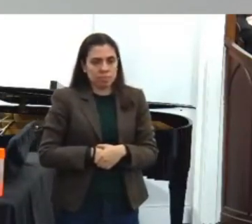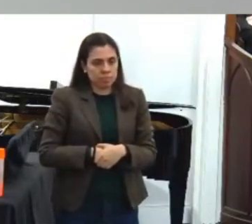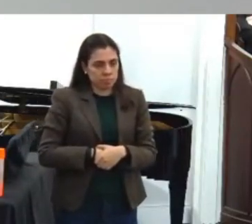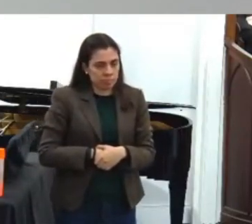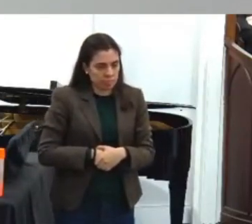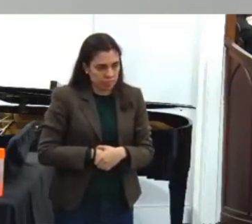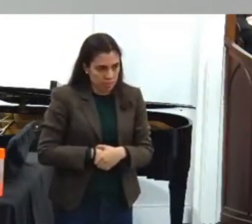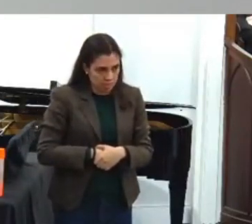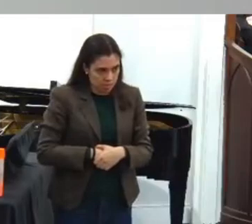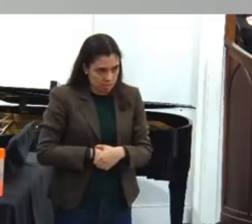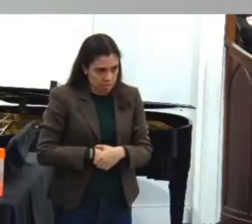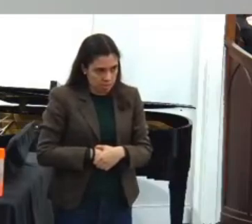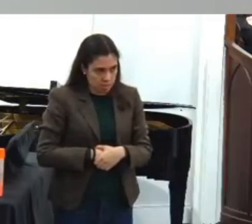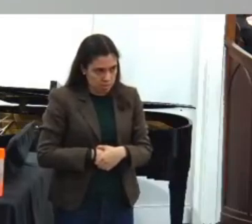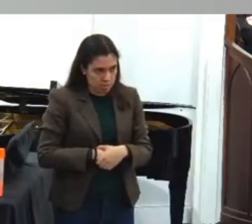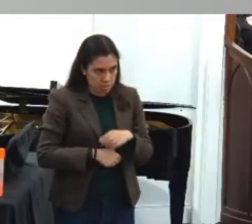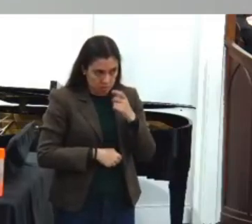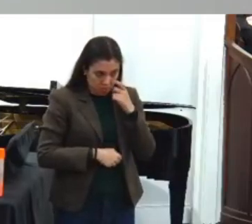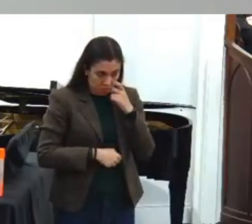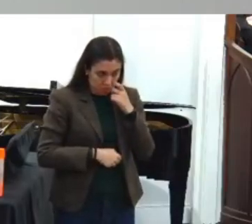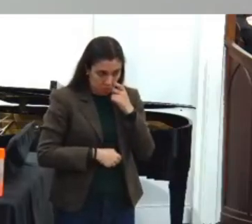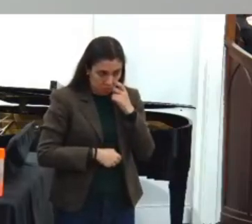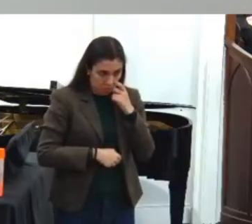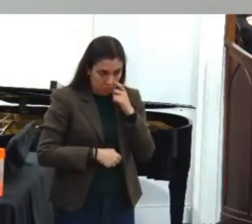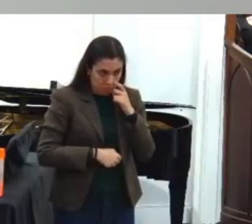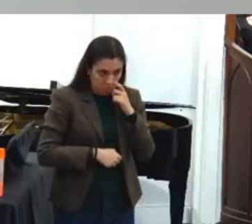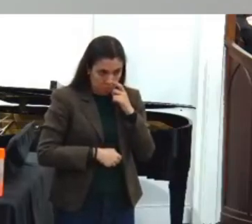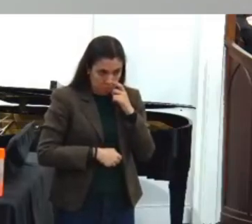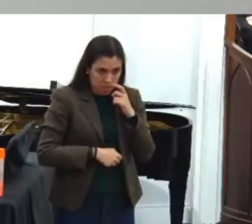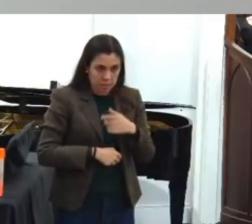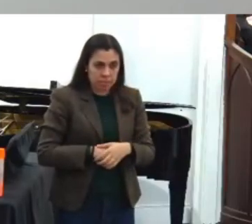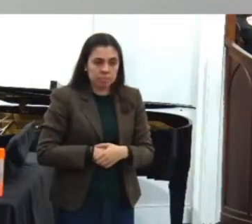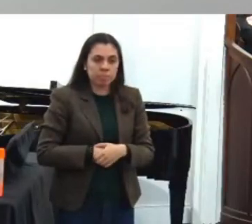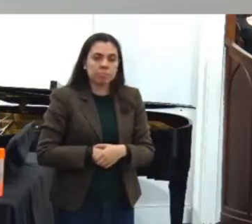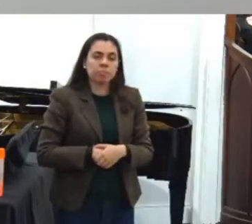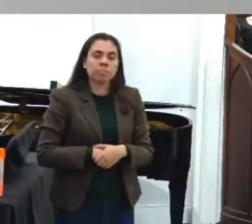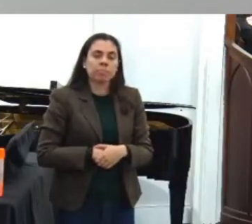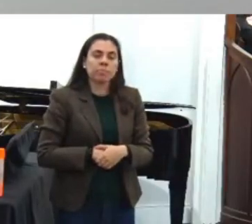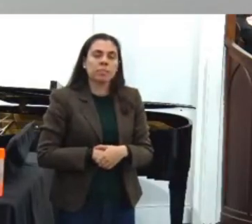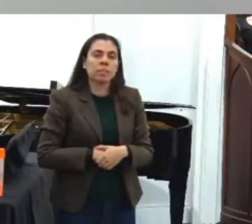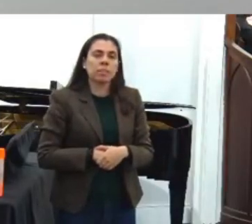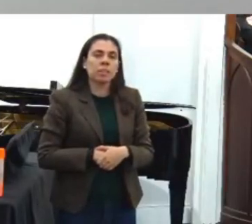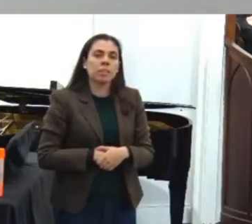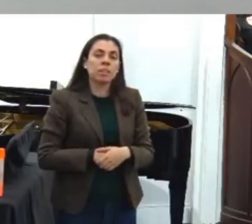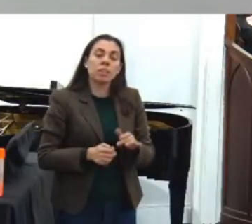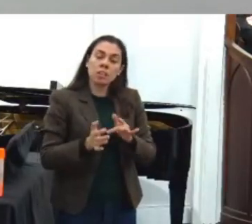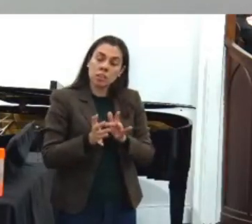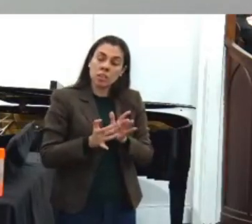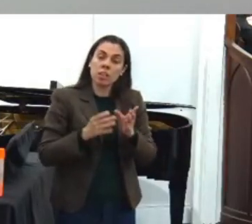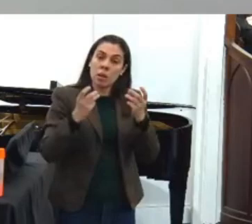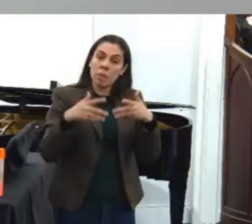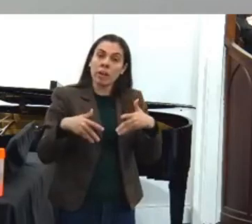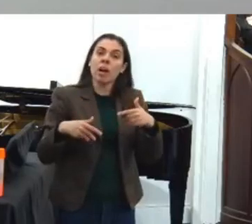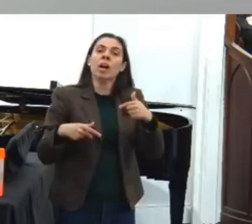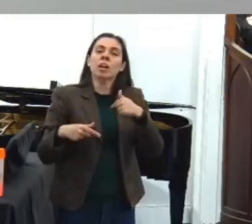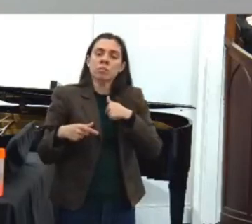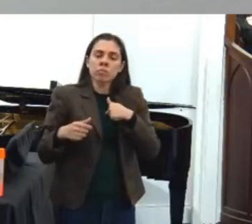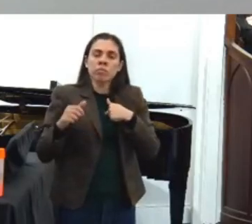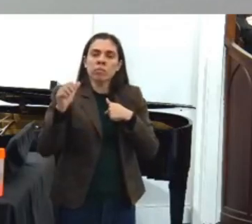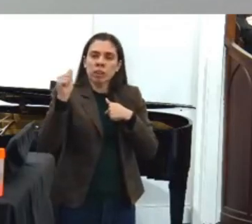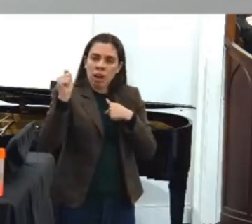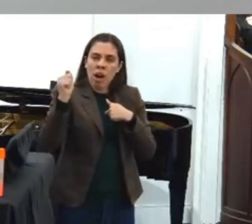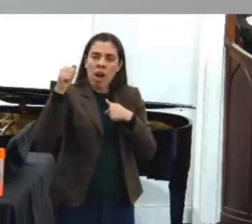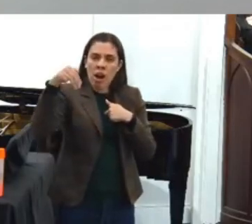eternidade. Cristo, portanto, inicialmente está se identificando. Ele é o Amém. Ele